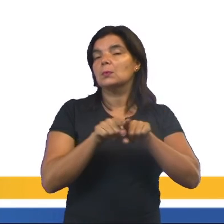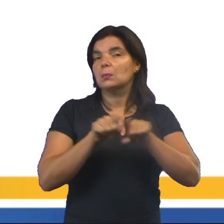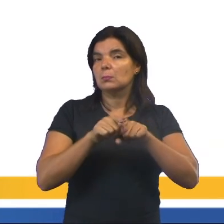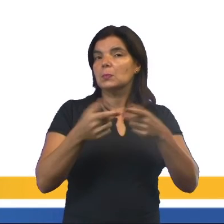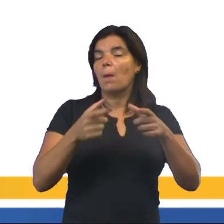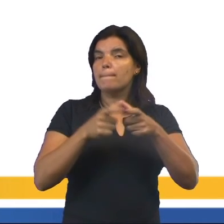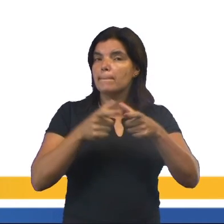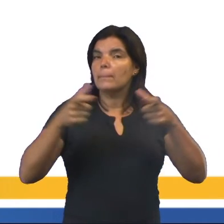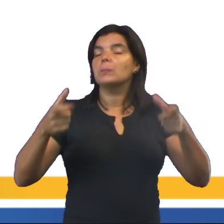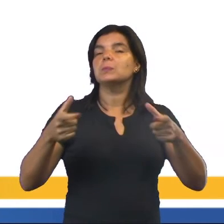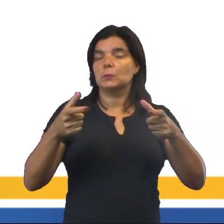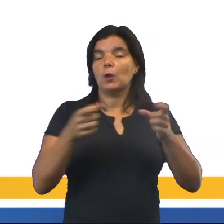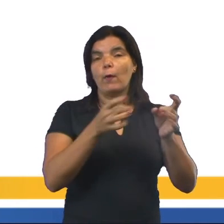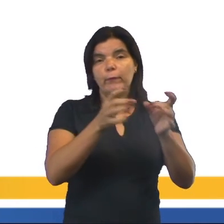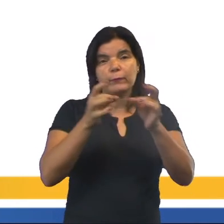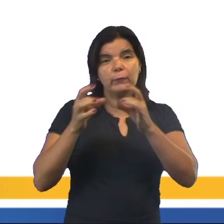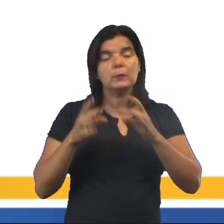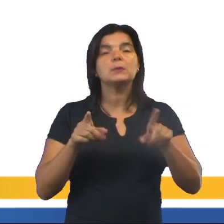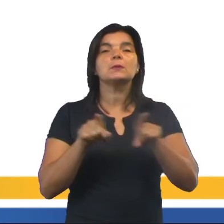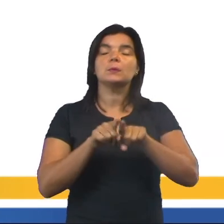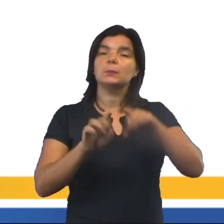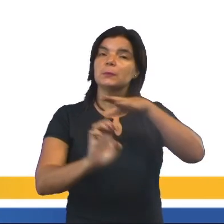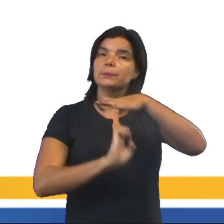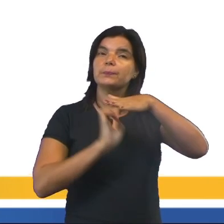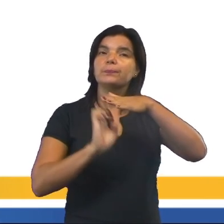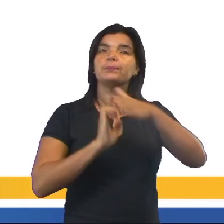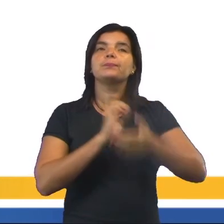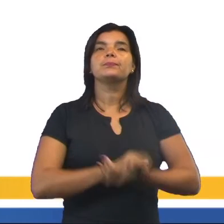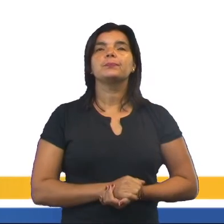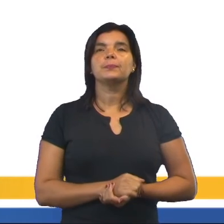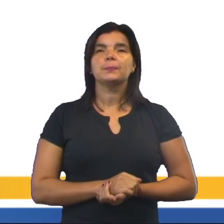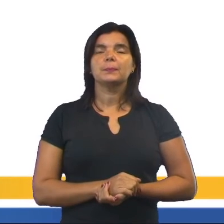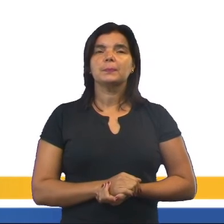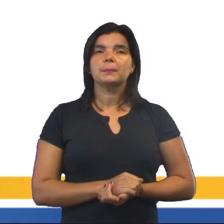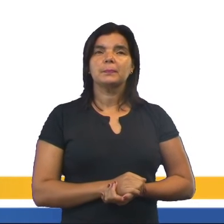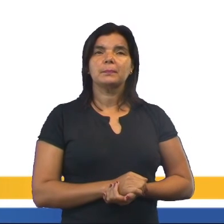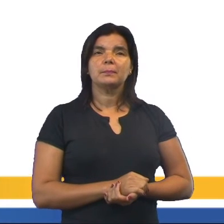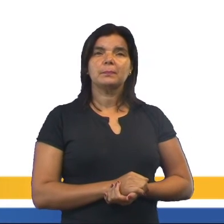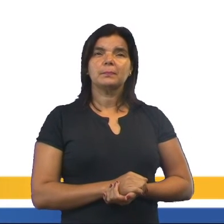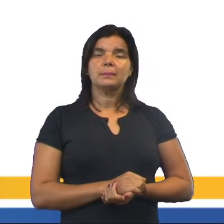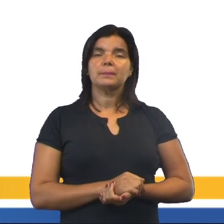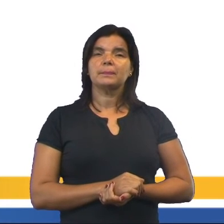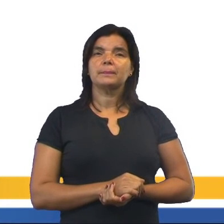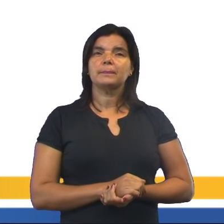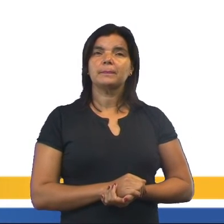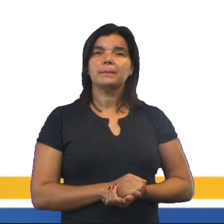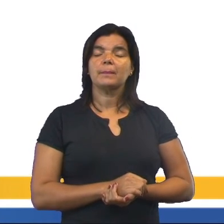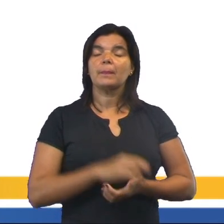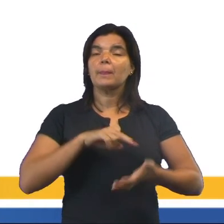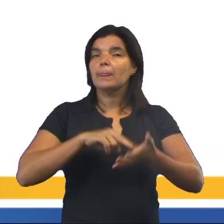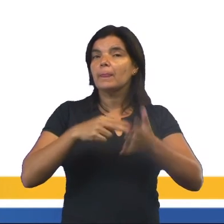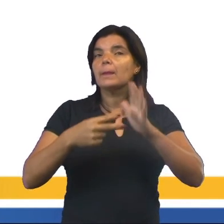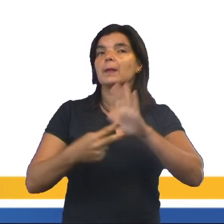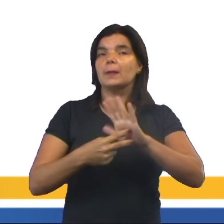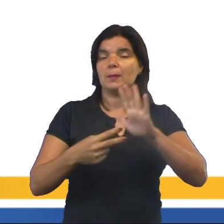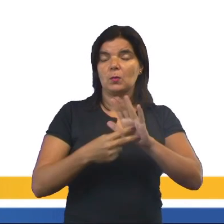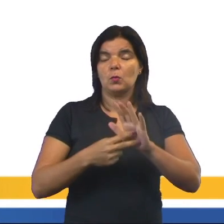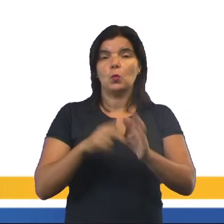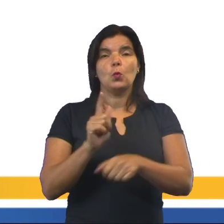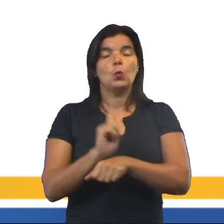isso aumentar aí a produtividade das empresas. Social Media Manager, que são